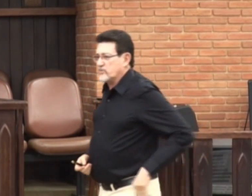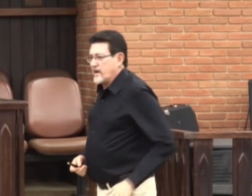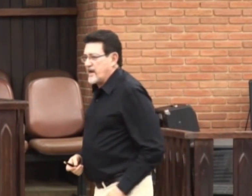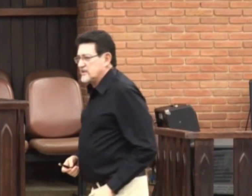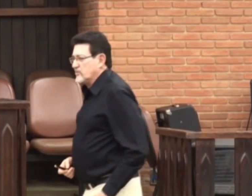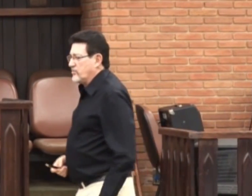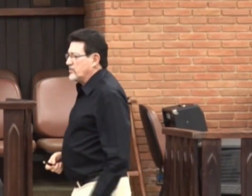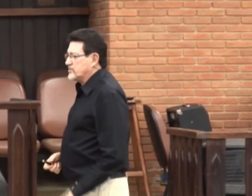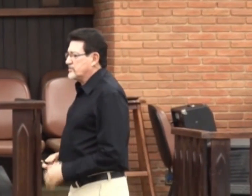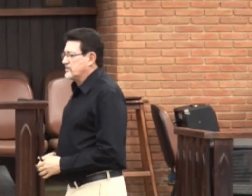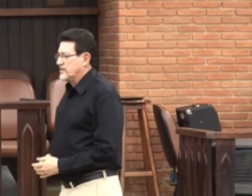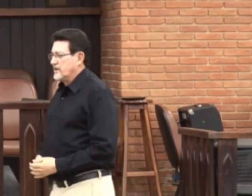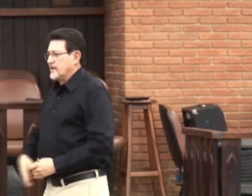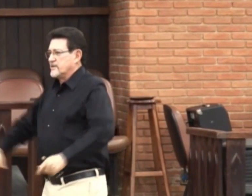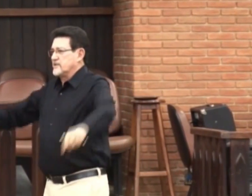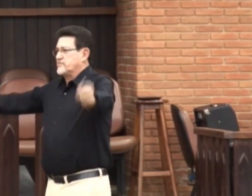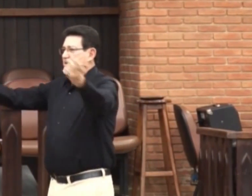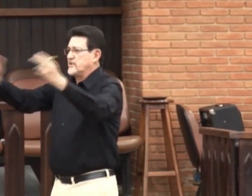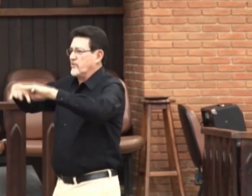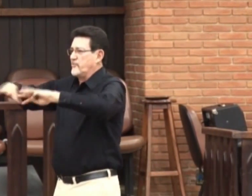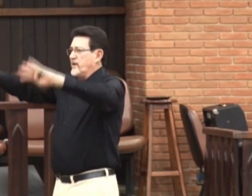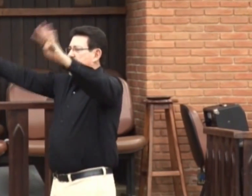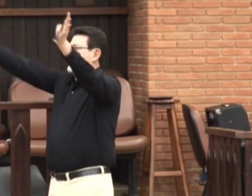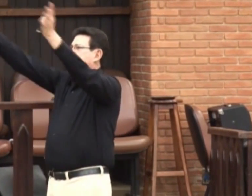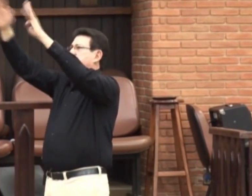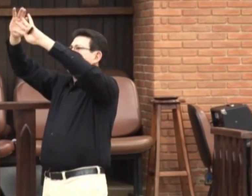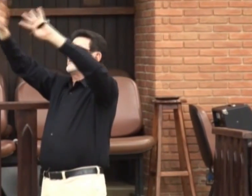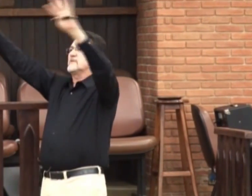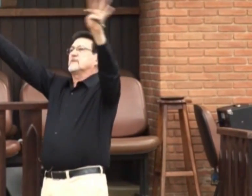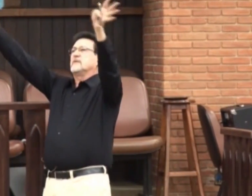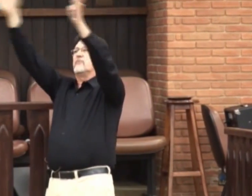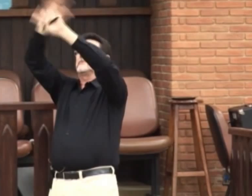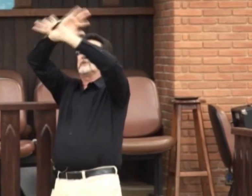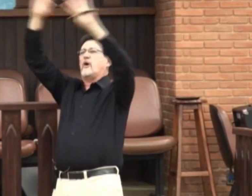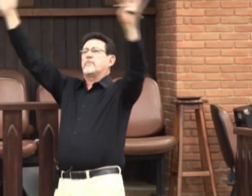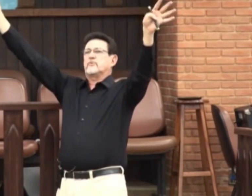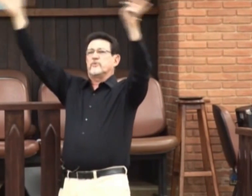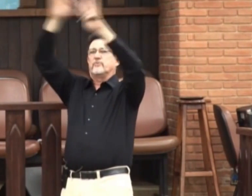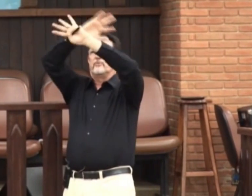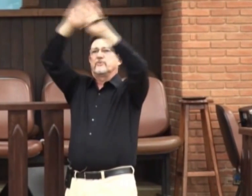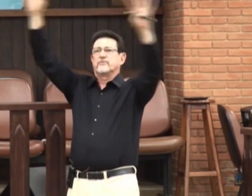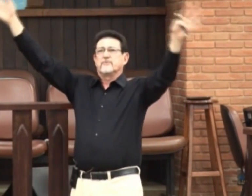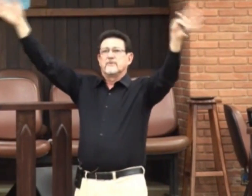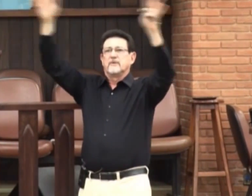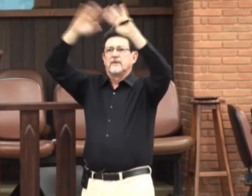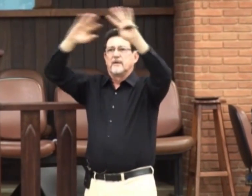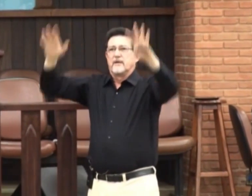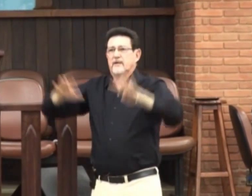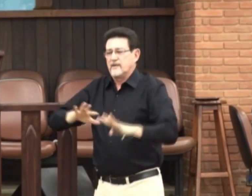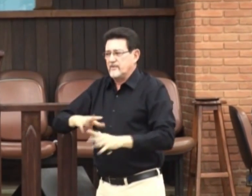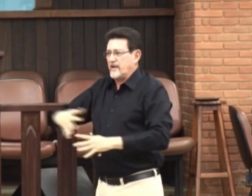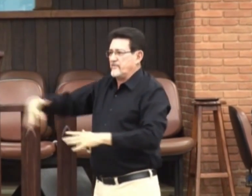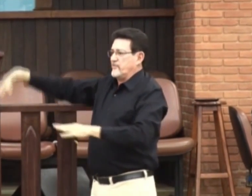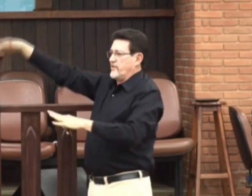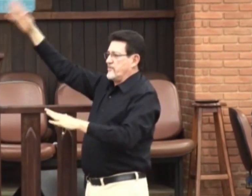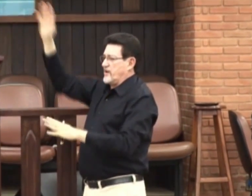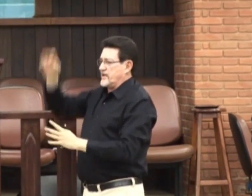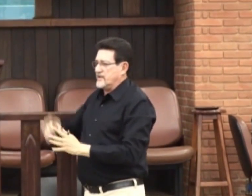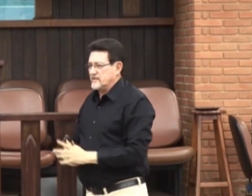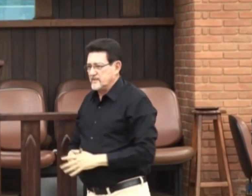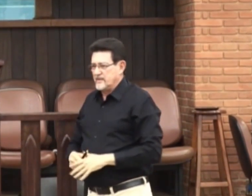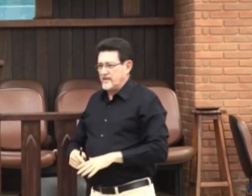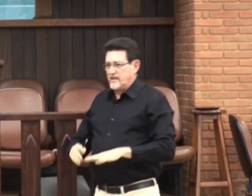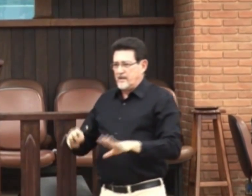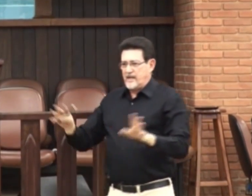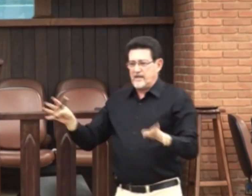Pegou, botou a carta no bolso, despediu, foi lá para frente, deu tchau para todo mundo, o navio foi